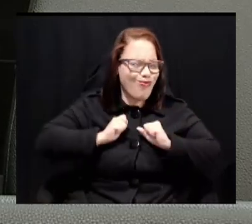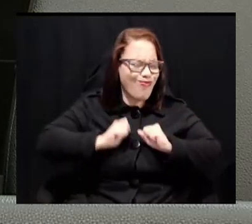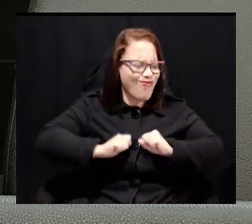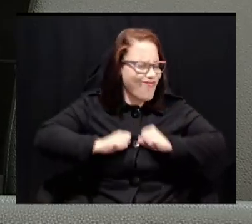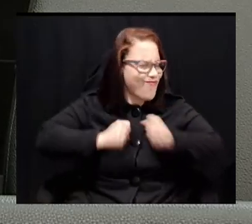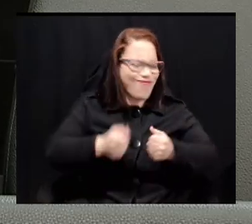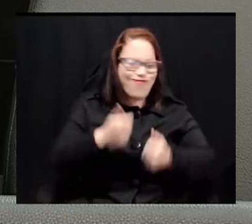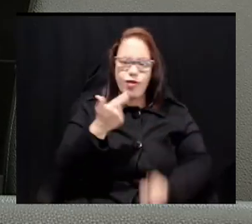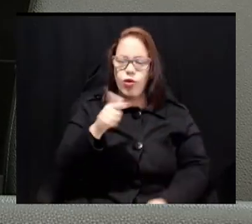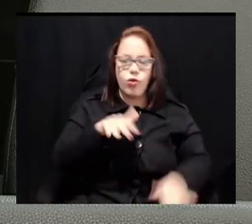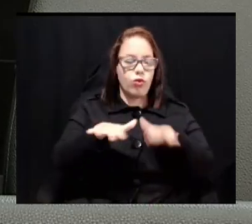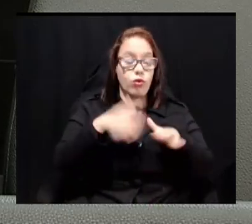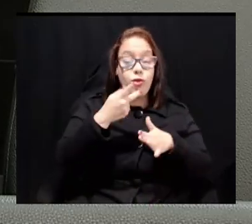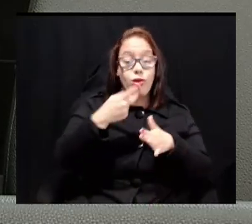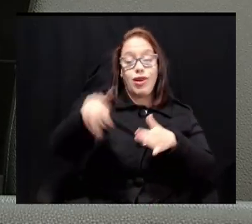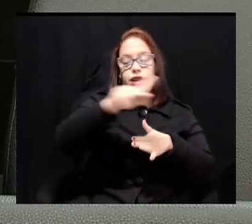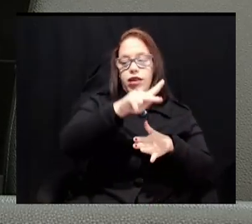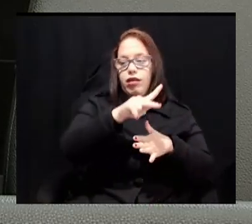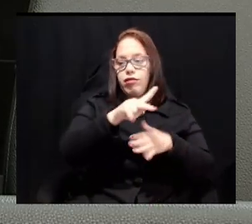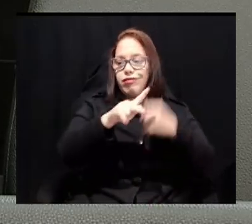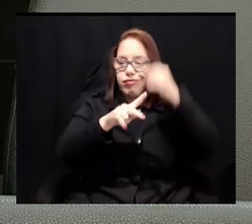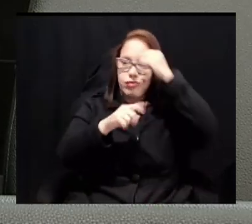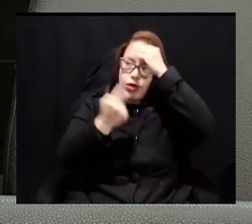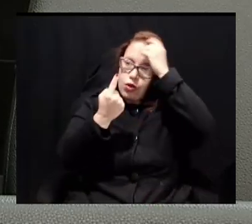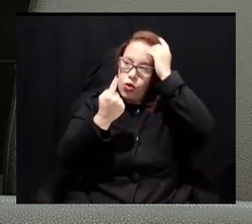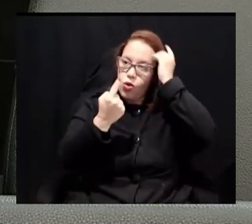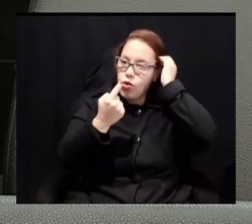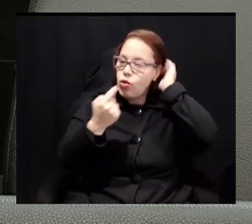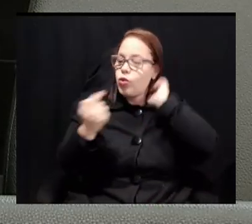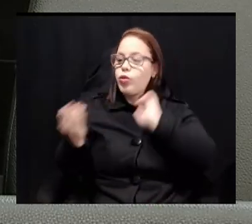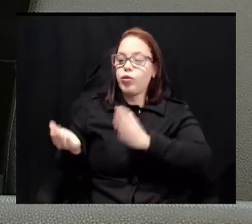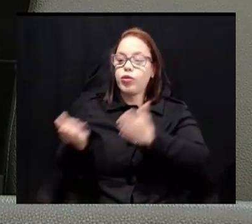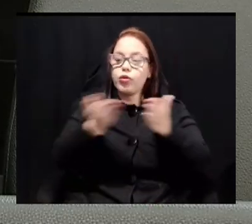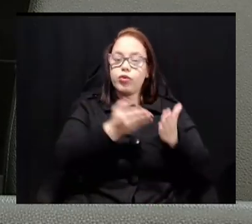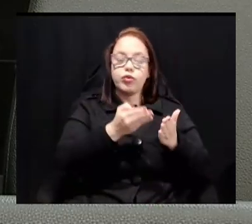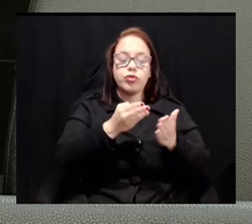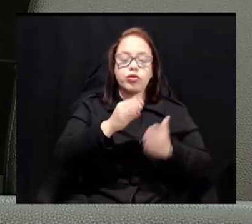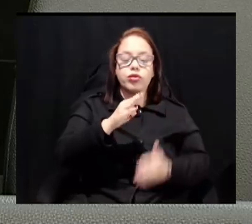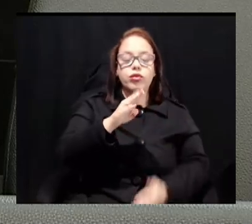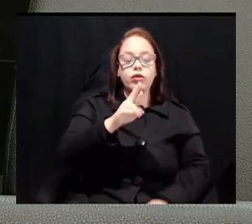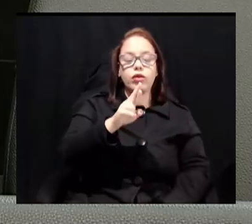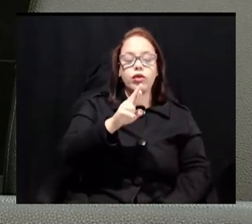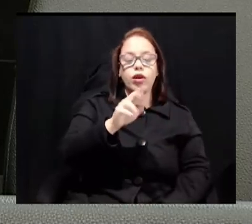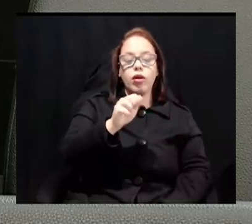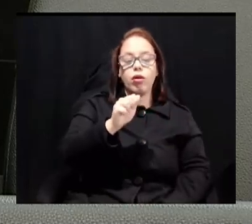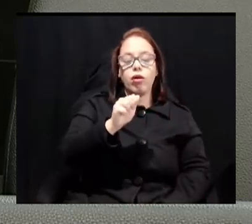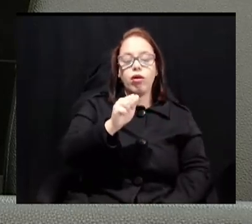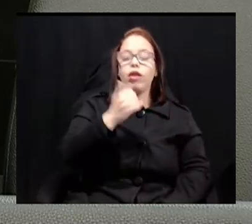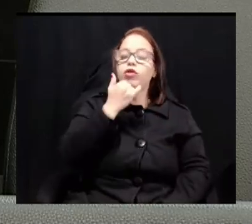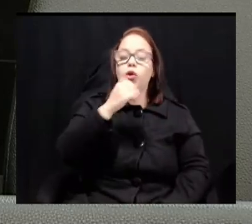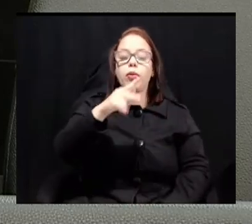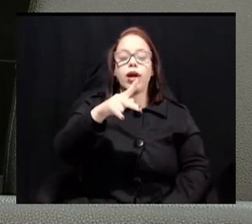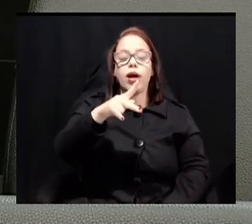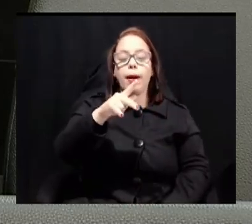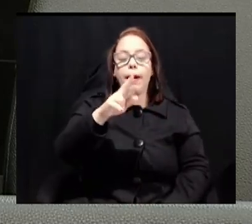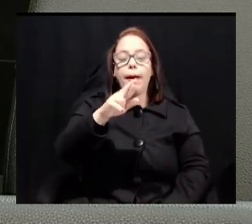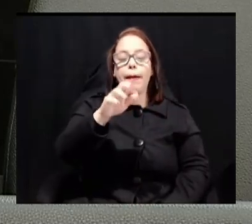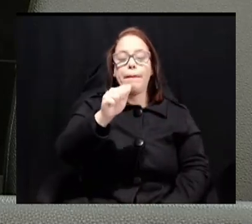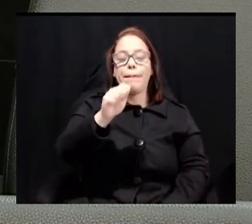momento para elas. Em uma visita que eu fiz ao Prateia, que é uma instituição ali na Unicamp, onde